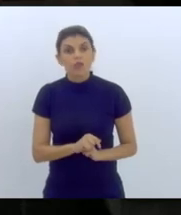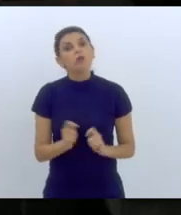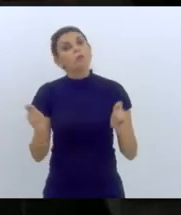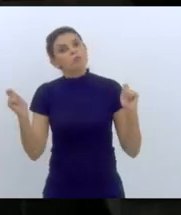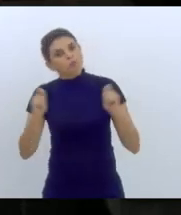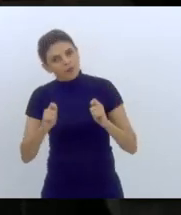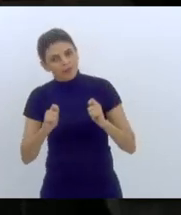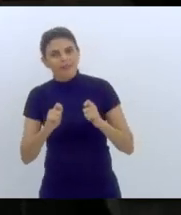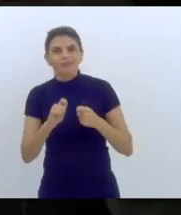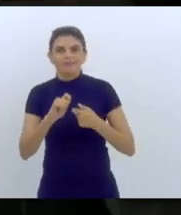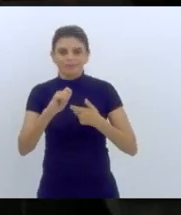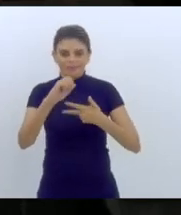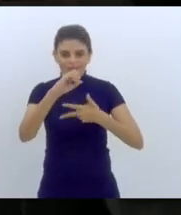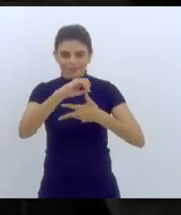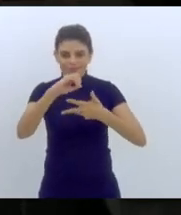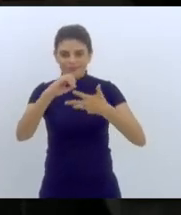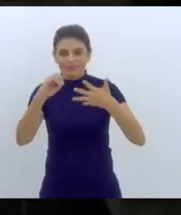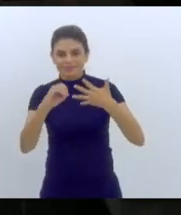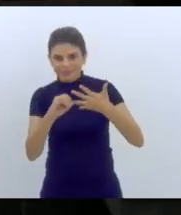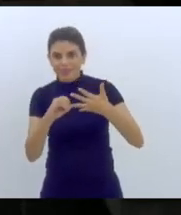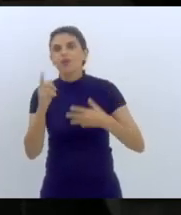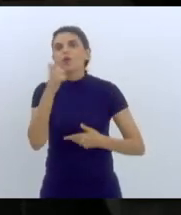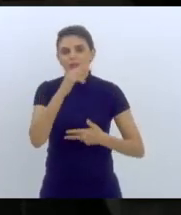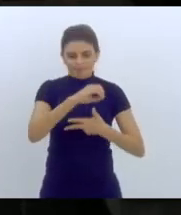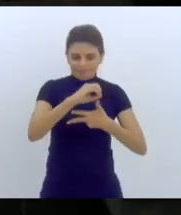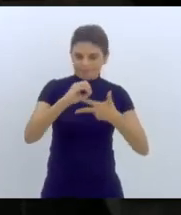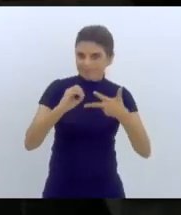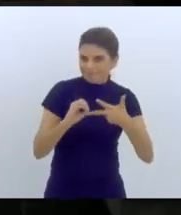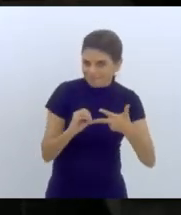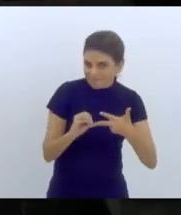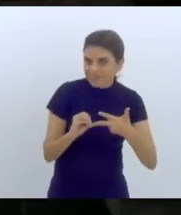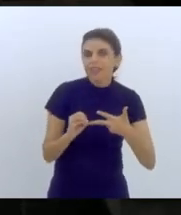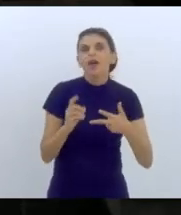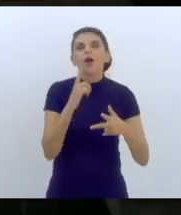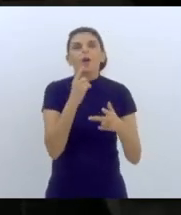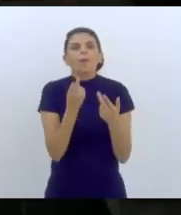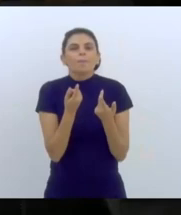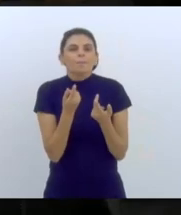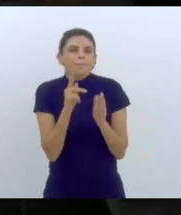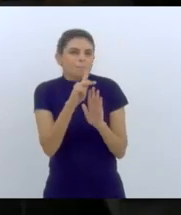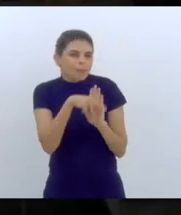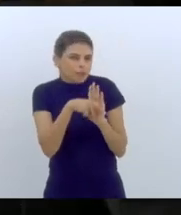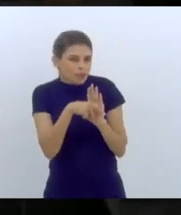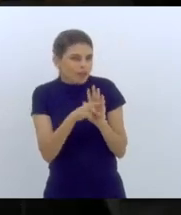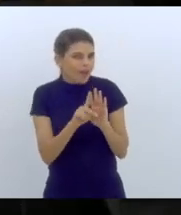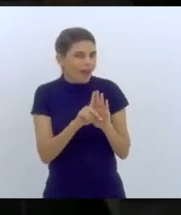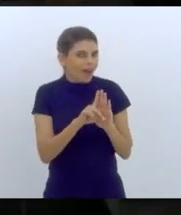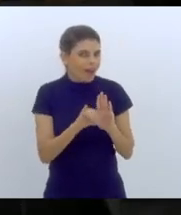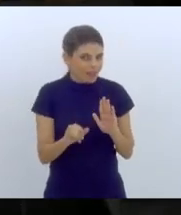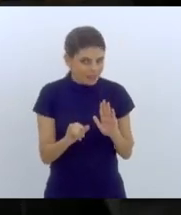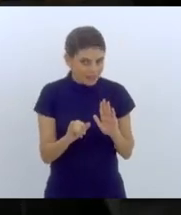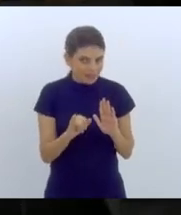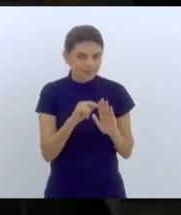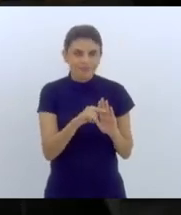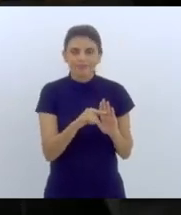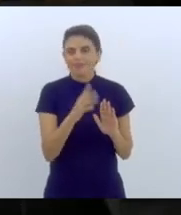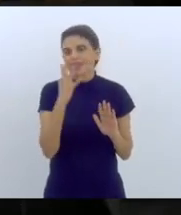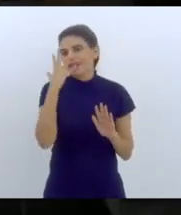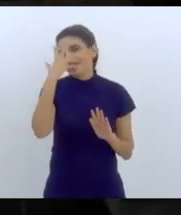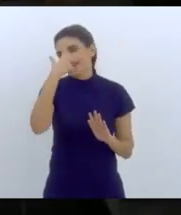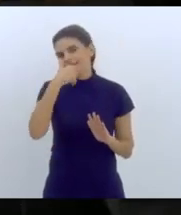Executivo envie para essa casa projeto de lei definindo